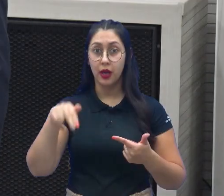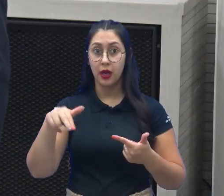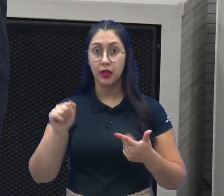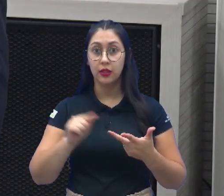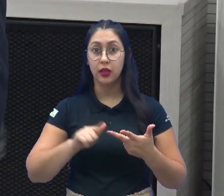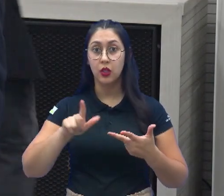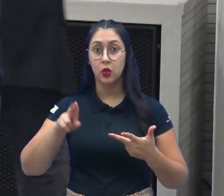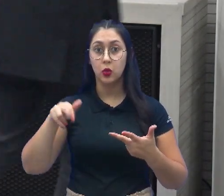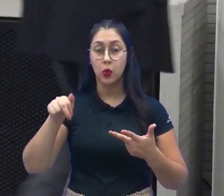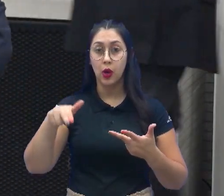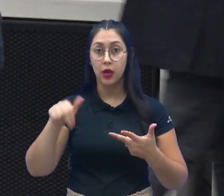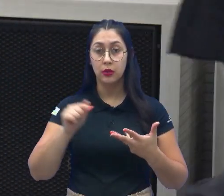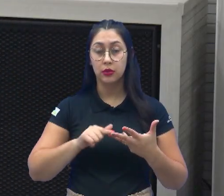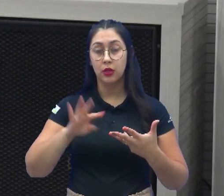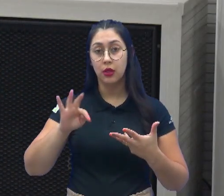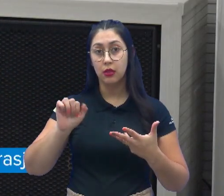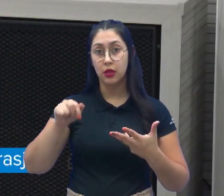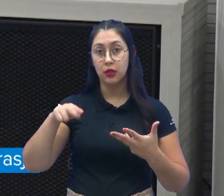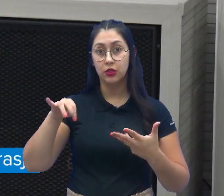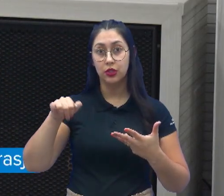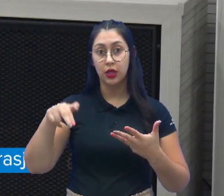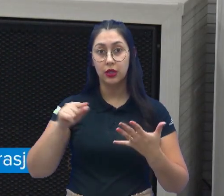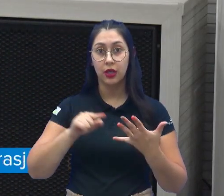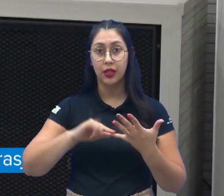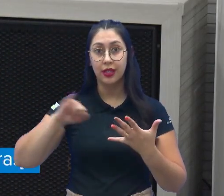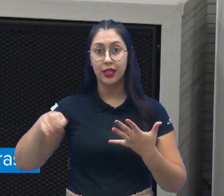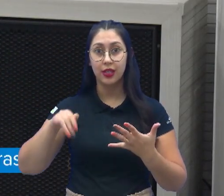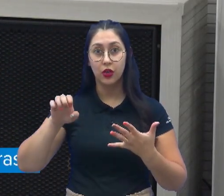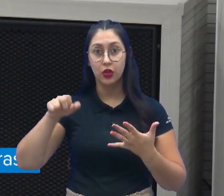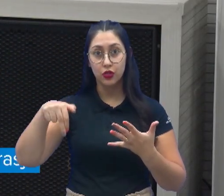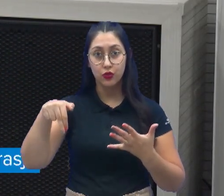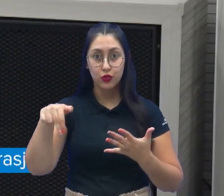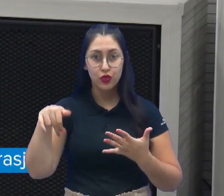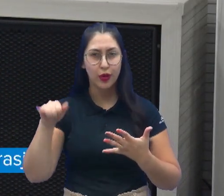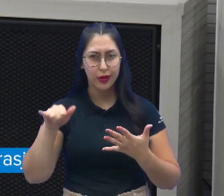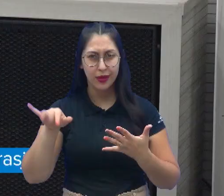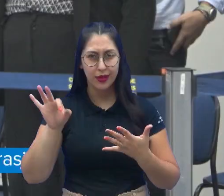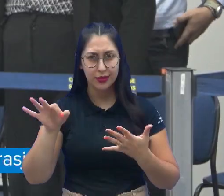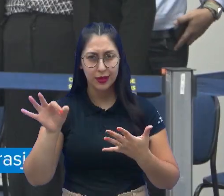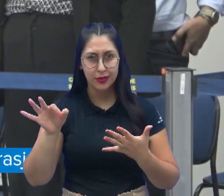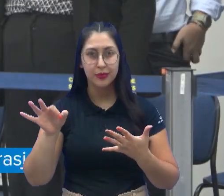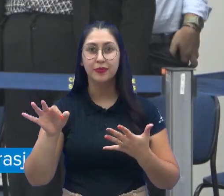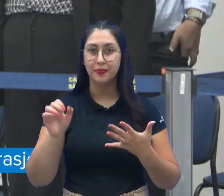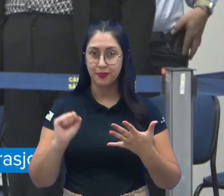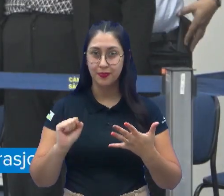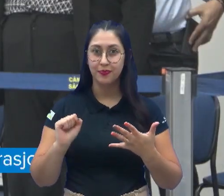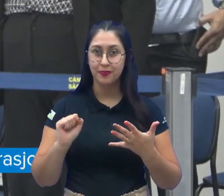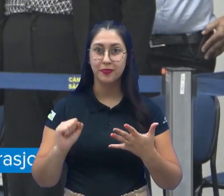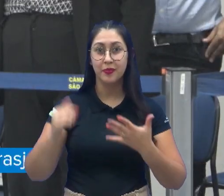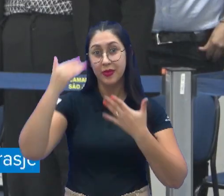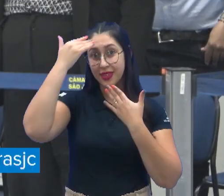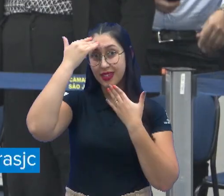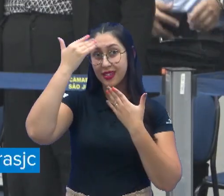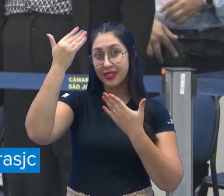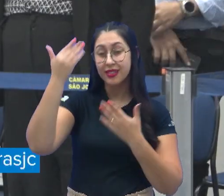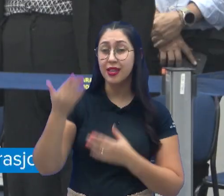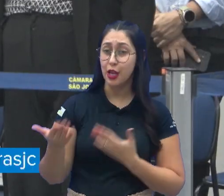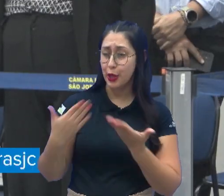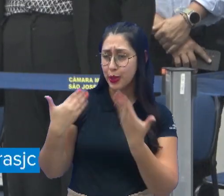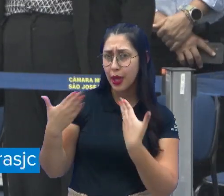Lopes e Jenny Victory. É assim mesmo? É assim mesmo? Agradecer o bom papo lá no gabinete,